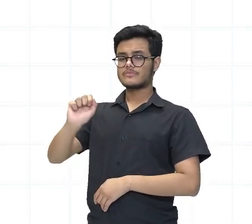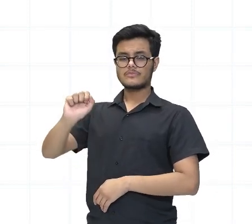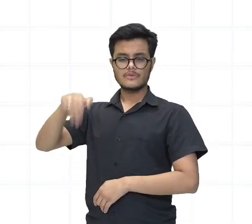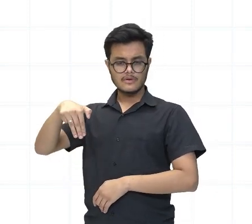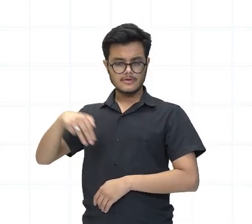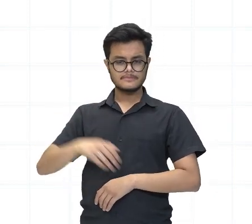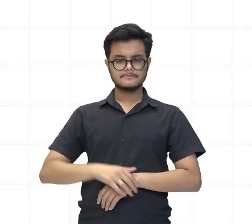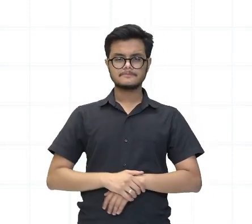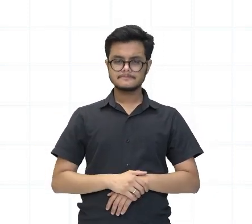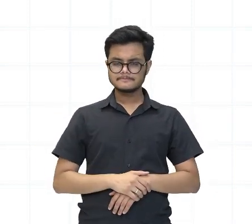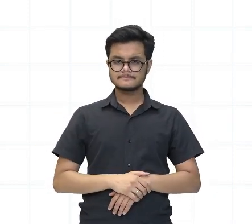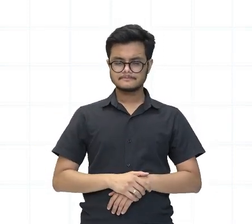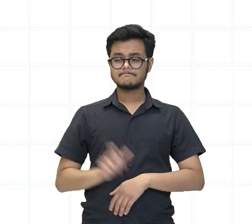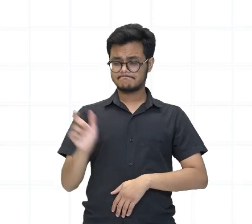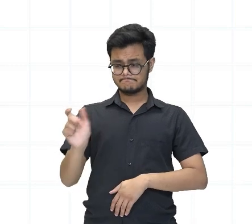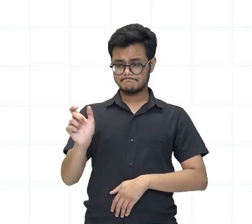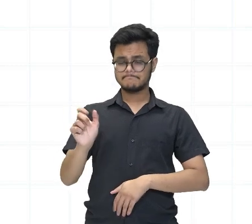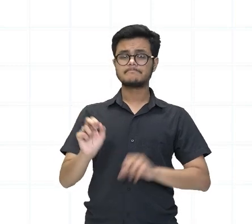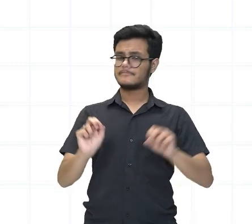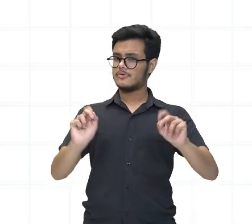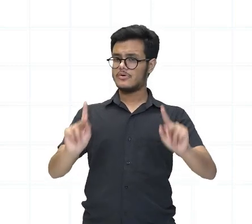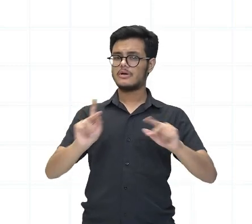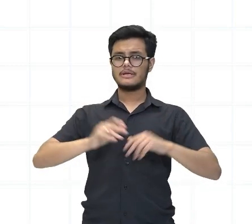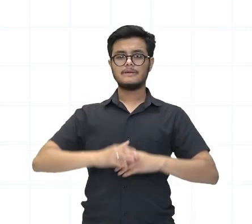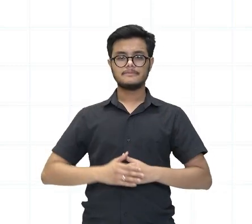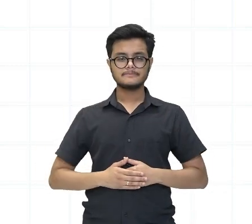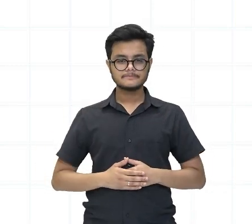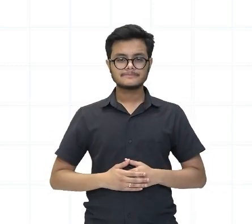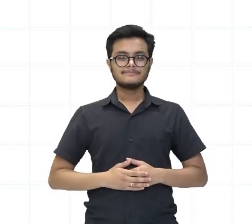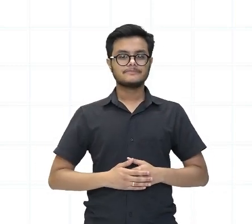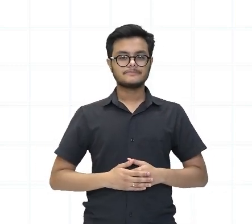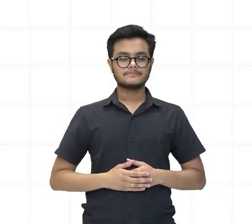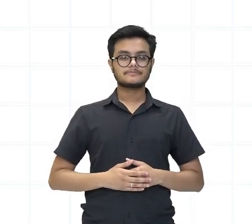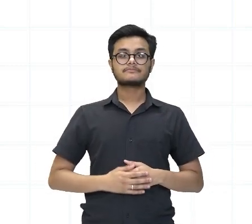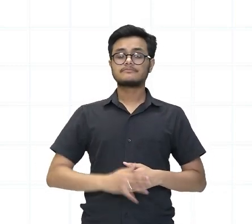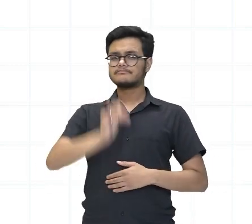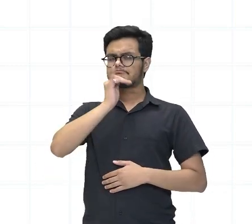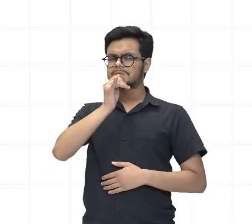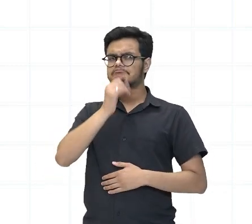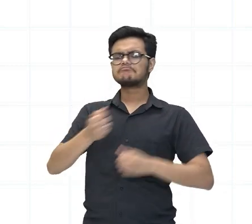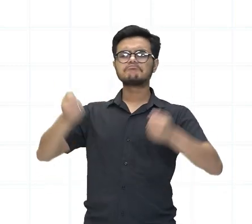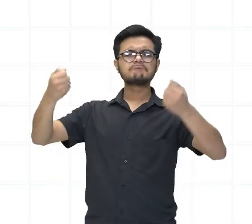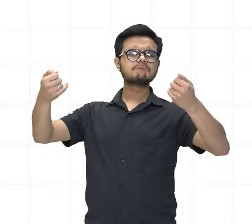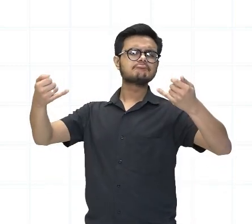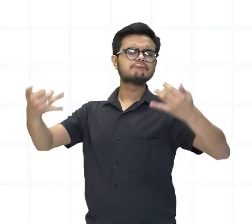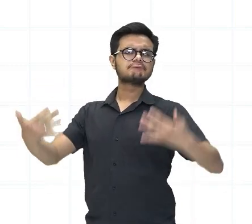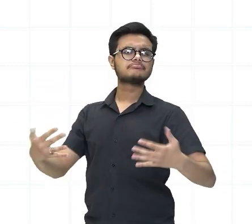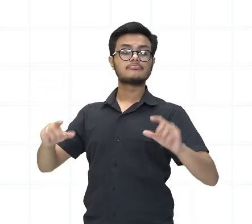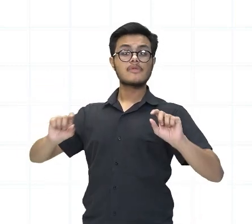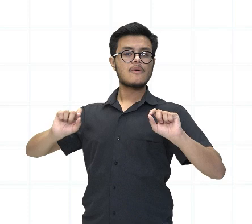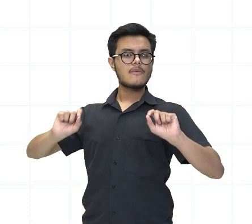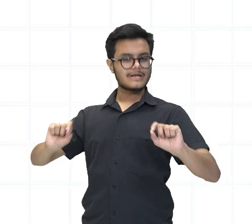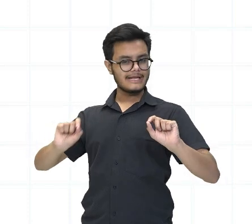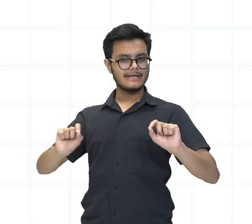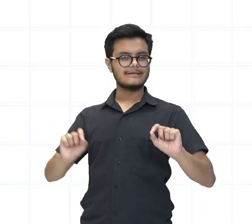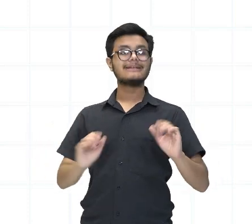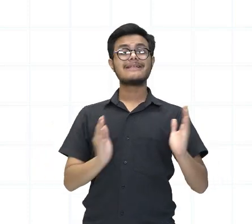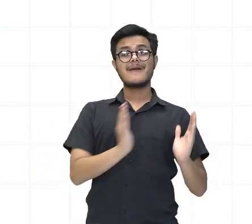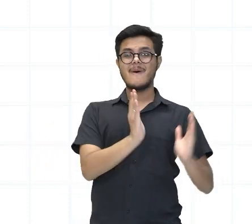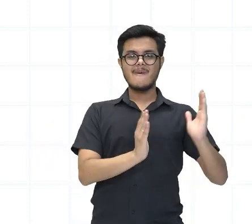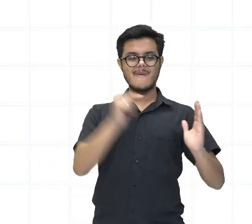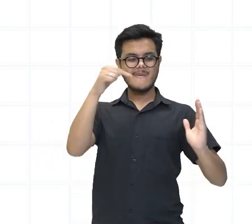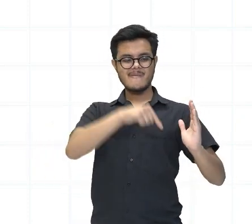Novamente com a forma verbal atingem, não é? Eu chego à conclusão, observando que o modo em que essa ação